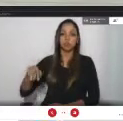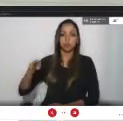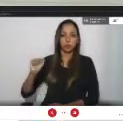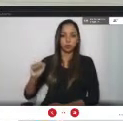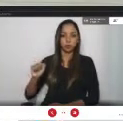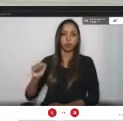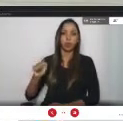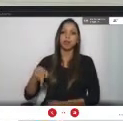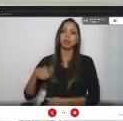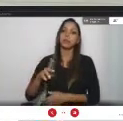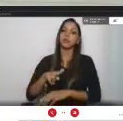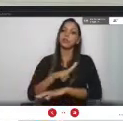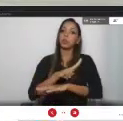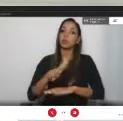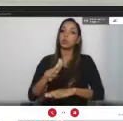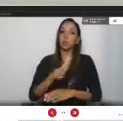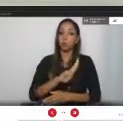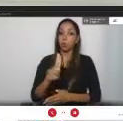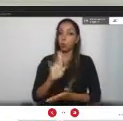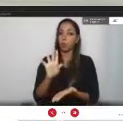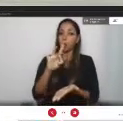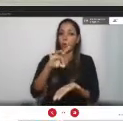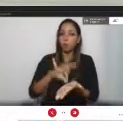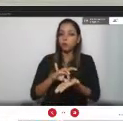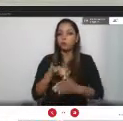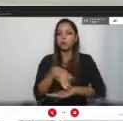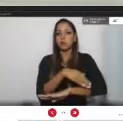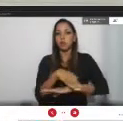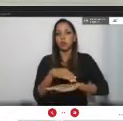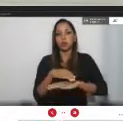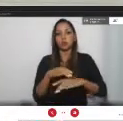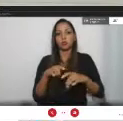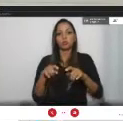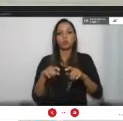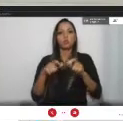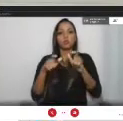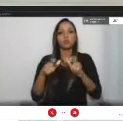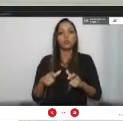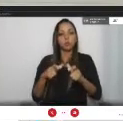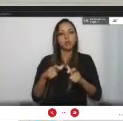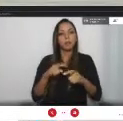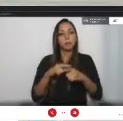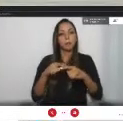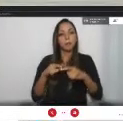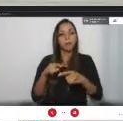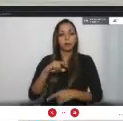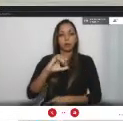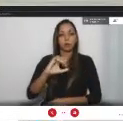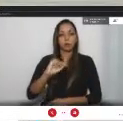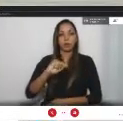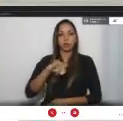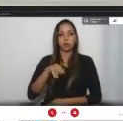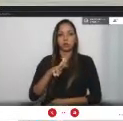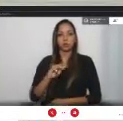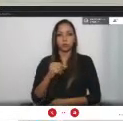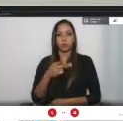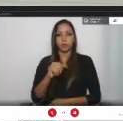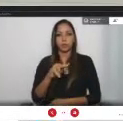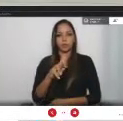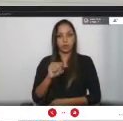logadores públicos no loteamento Cajupiranga, situado no bairro Cajupiranga, e da outras providências. Desarquivado pelo